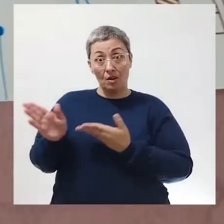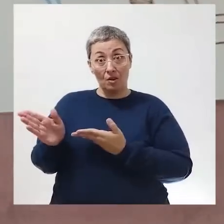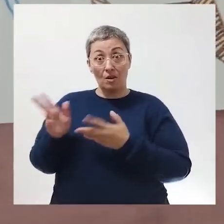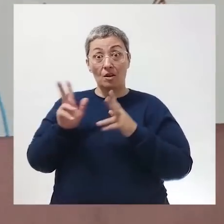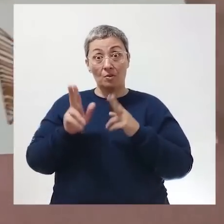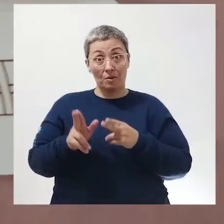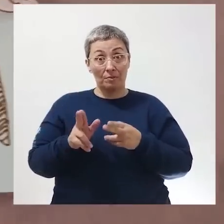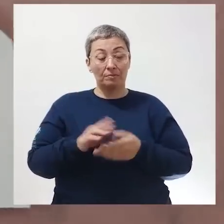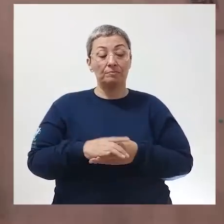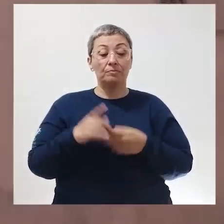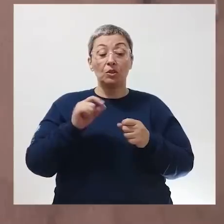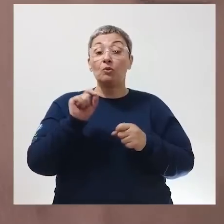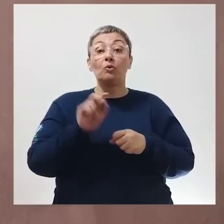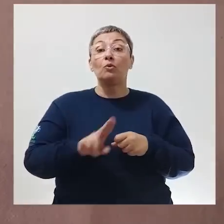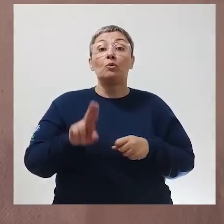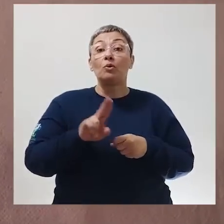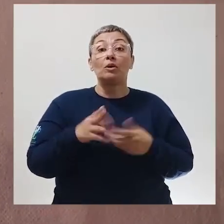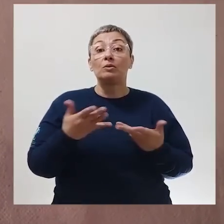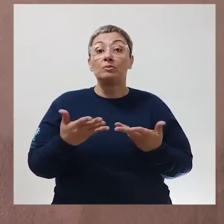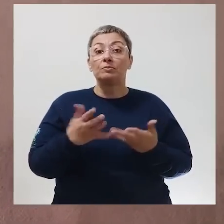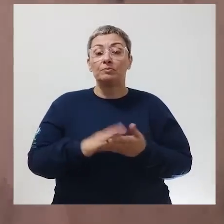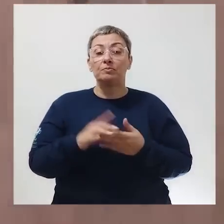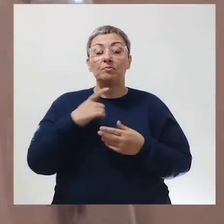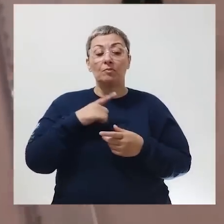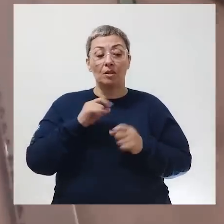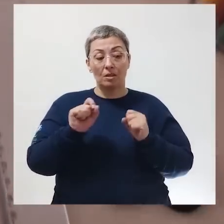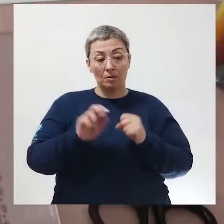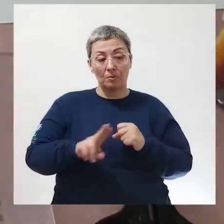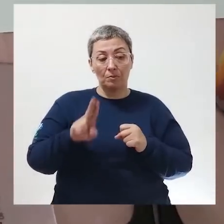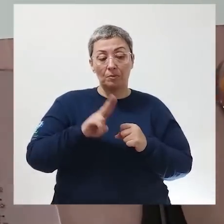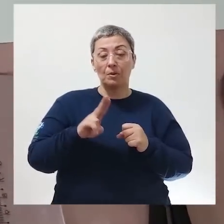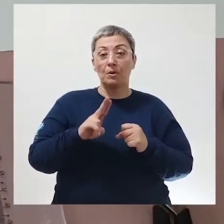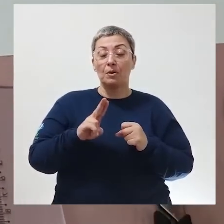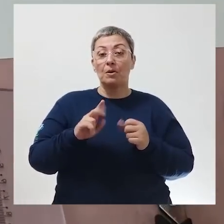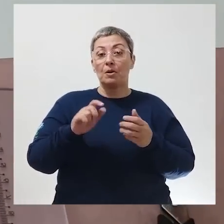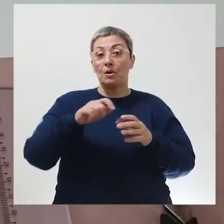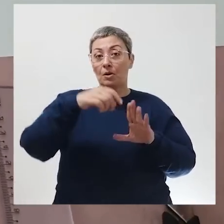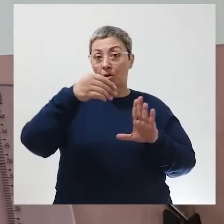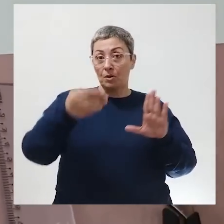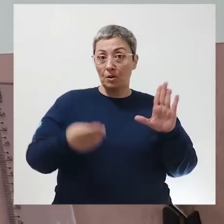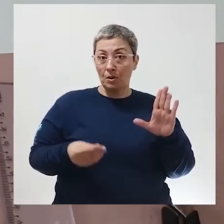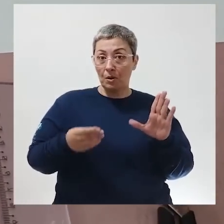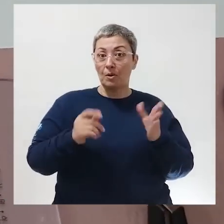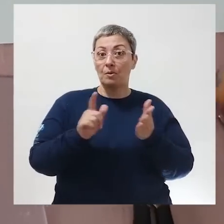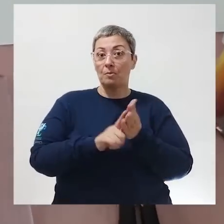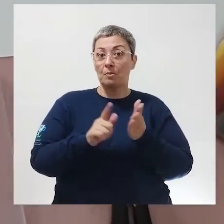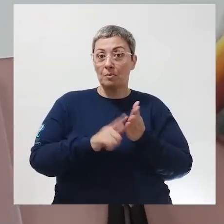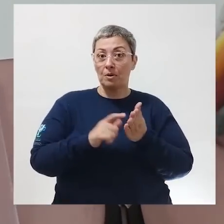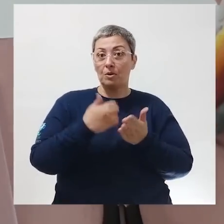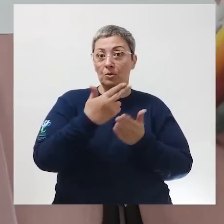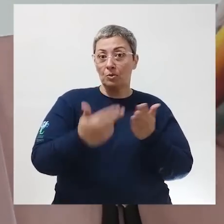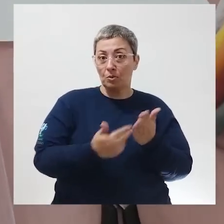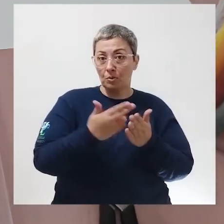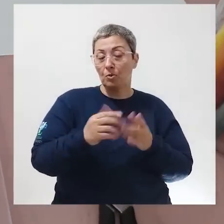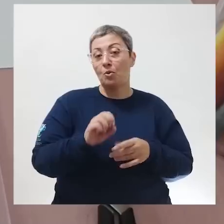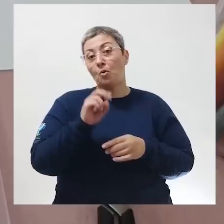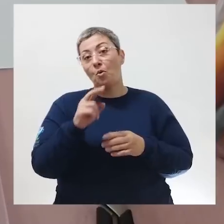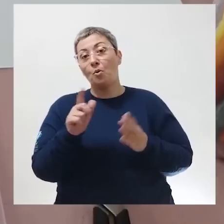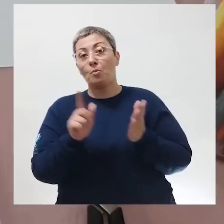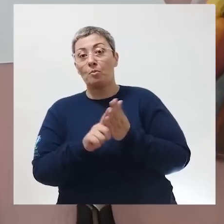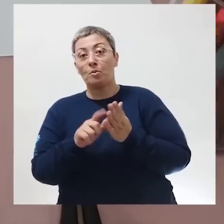essa daqui, o que nós vamos utilizar? Nós podemos utilizar a folha do caderno de desenho ou a folha